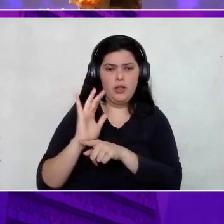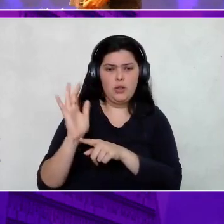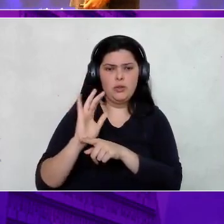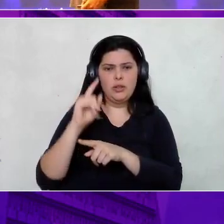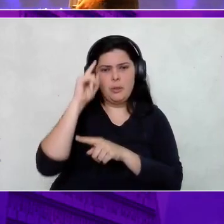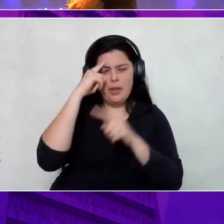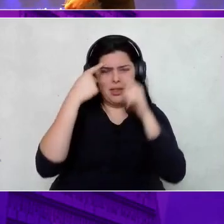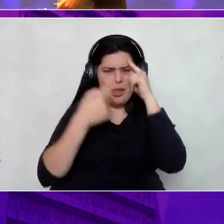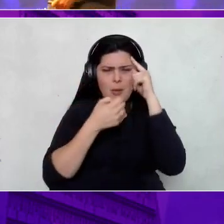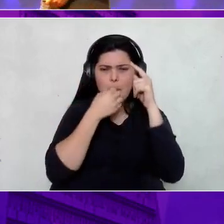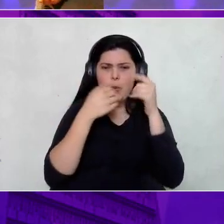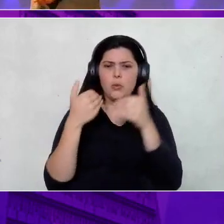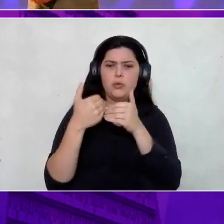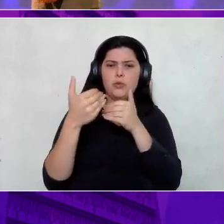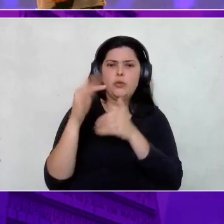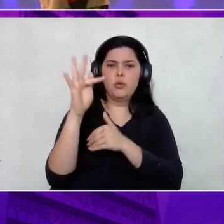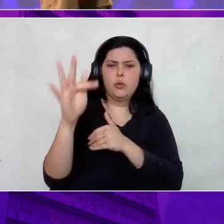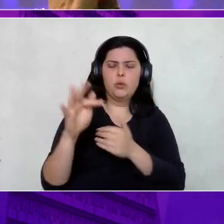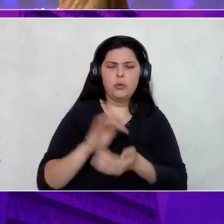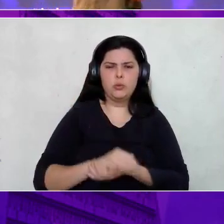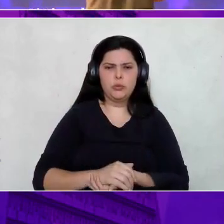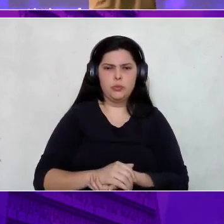vem.